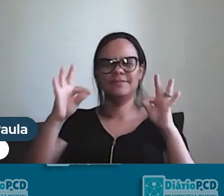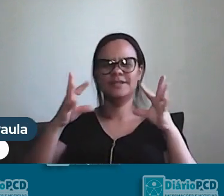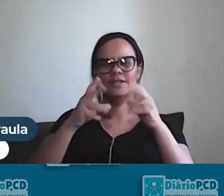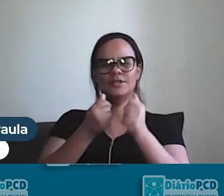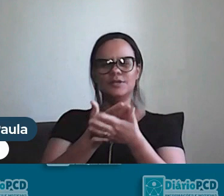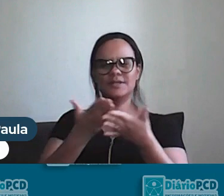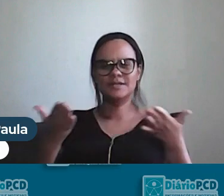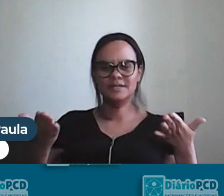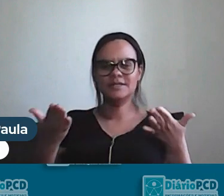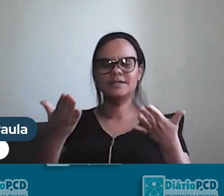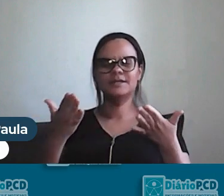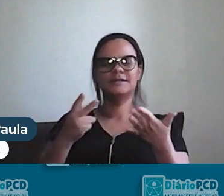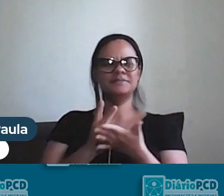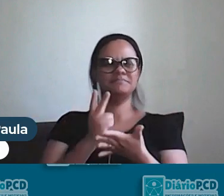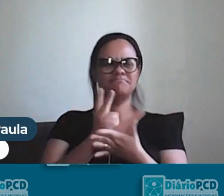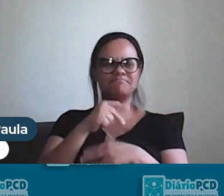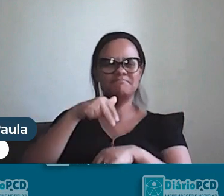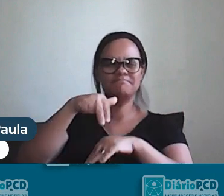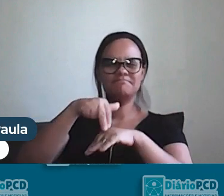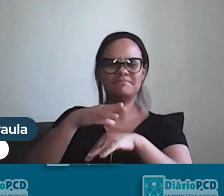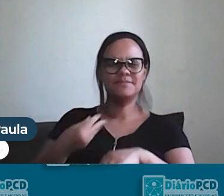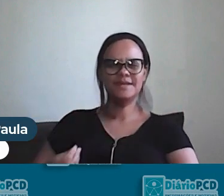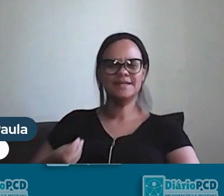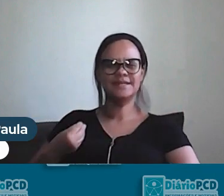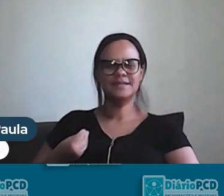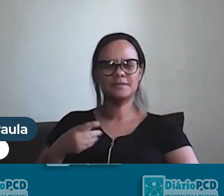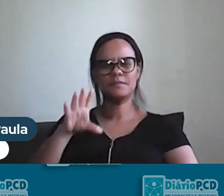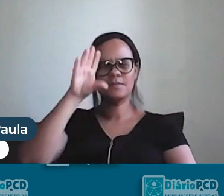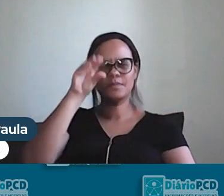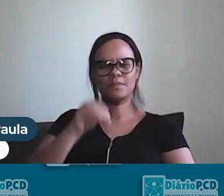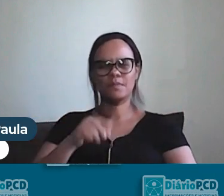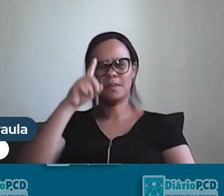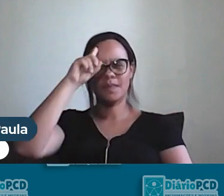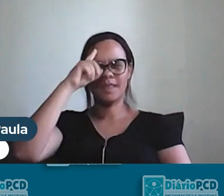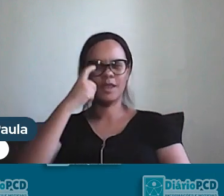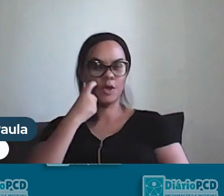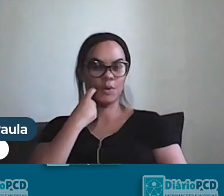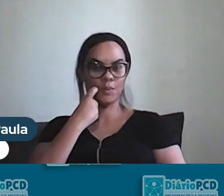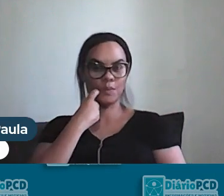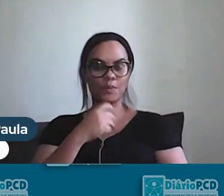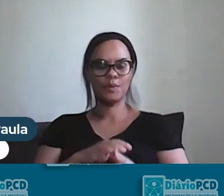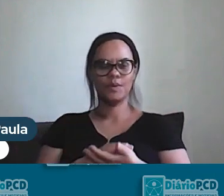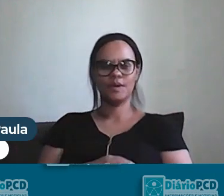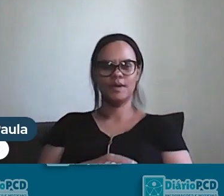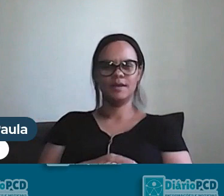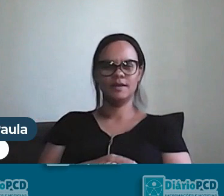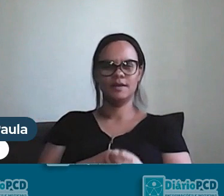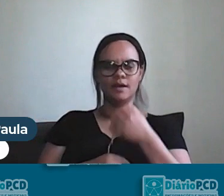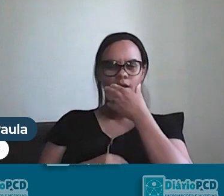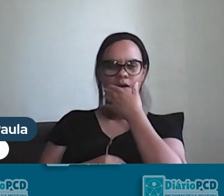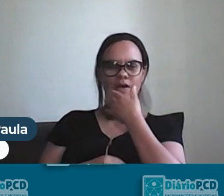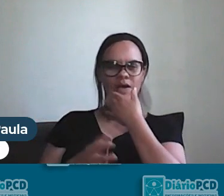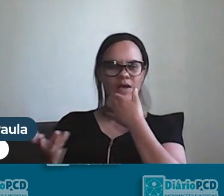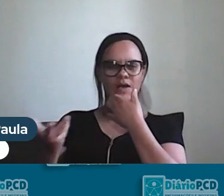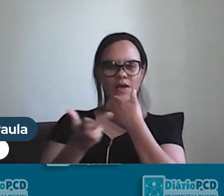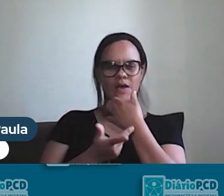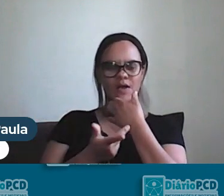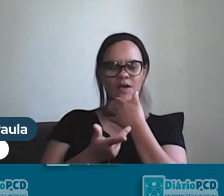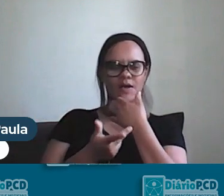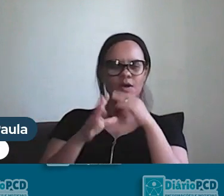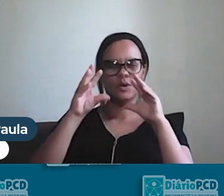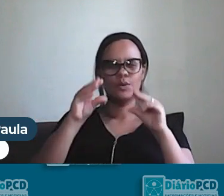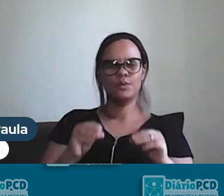vocês que estiveram conosco na noite desta sexta-feira. Quero que vocês tenham um excelente final de